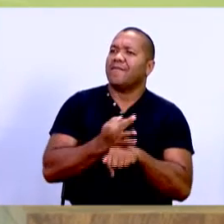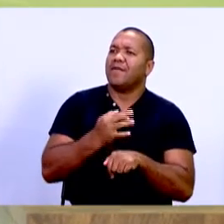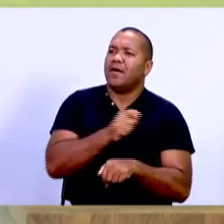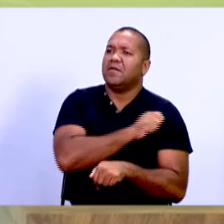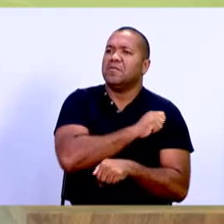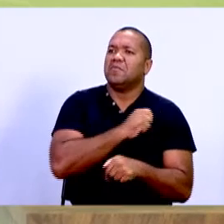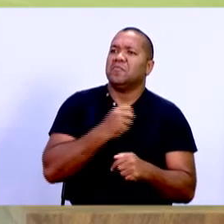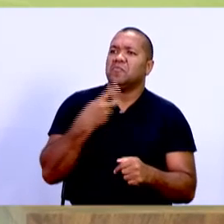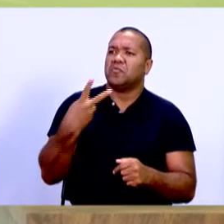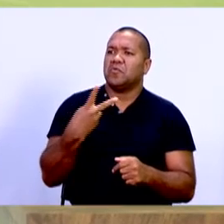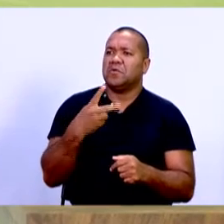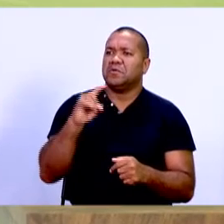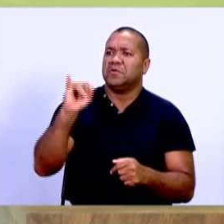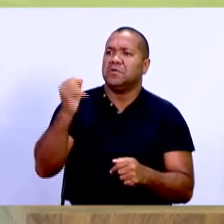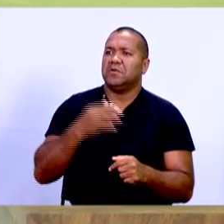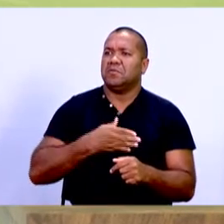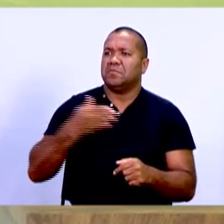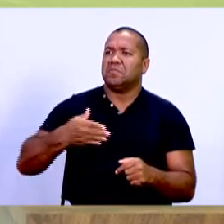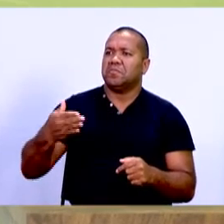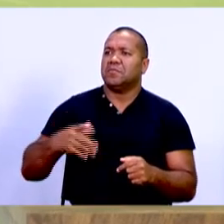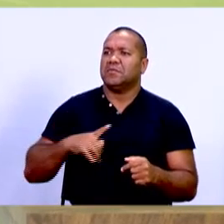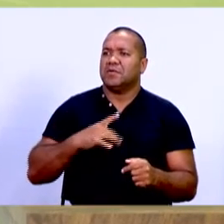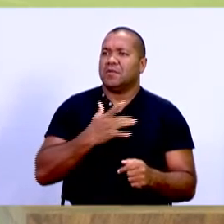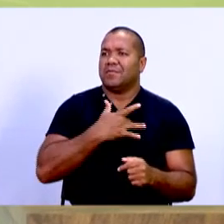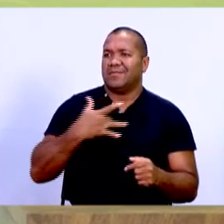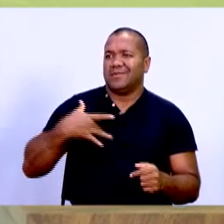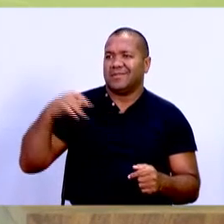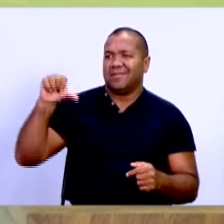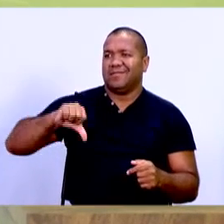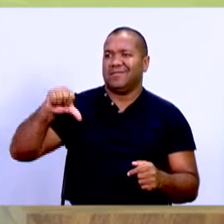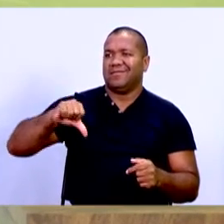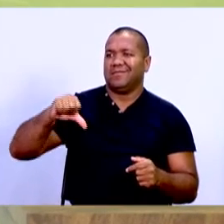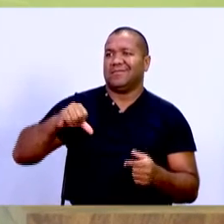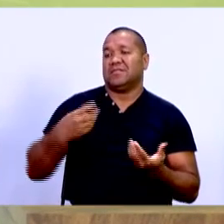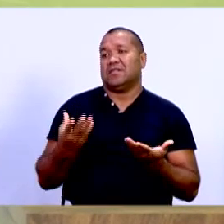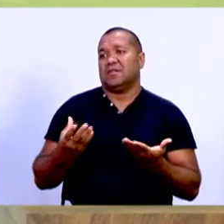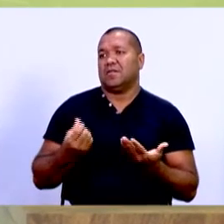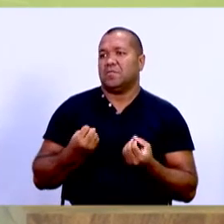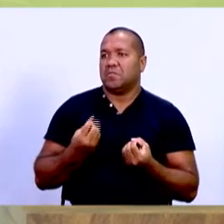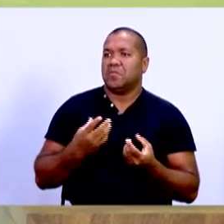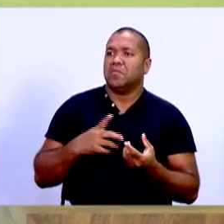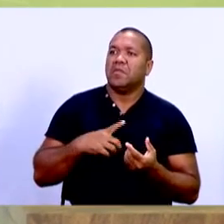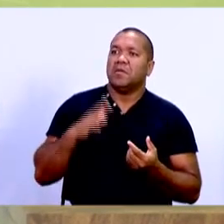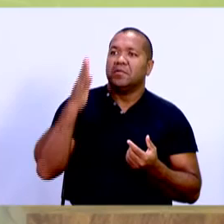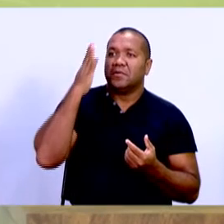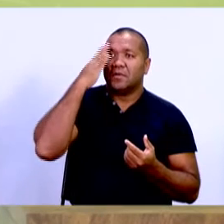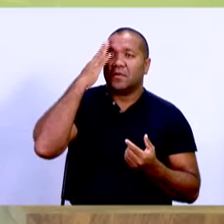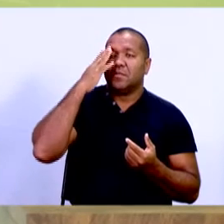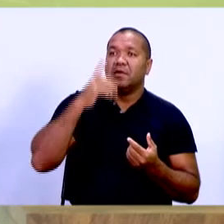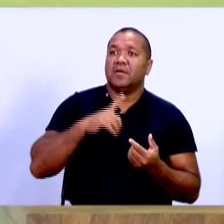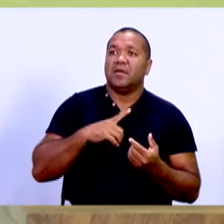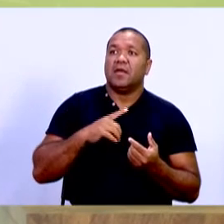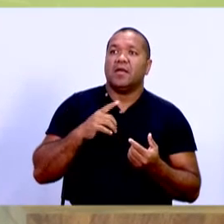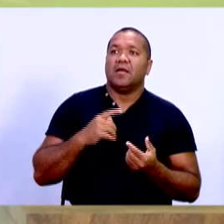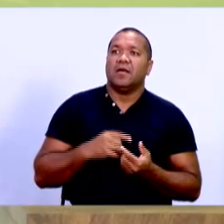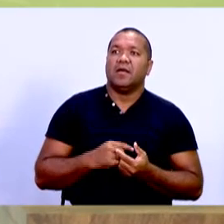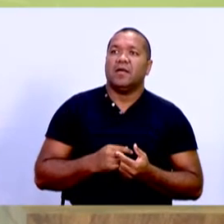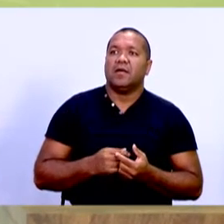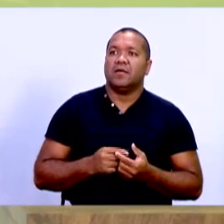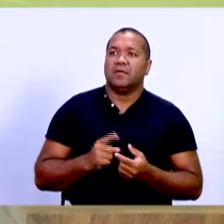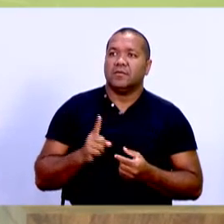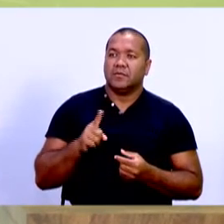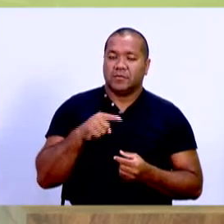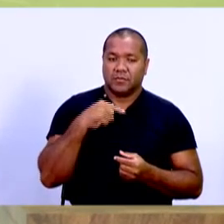2 aulas seguidas, será uma doença de saúde, isso, aquilo? Então, assim, ter mecanismo que possa a reitoria,